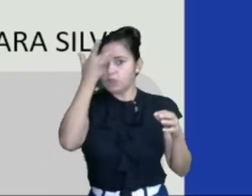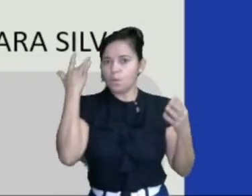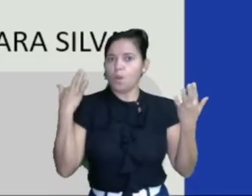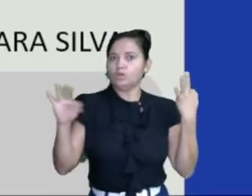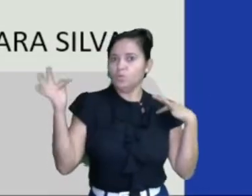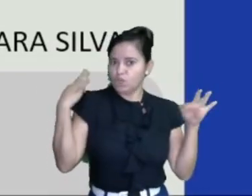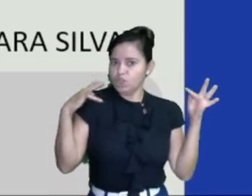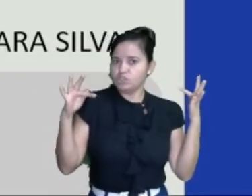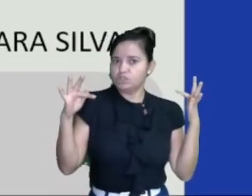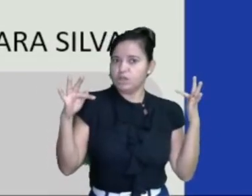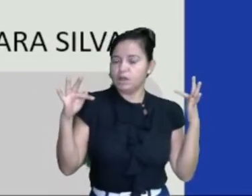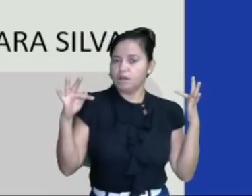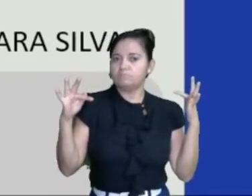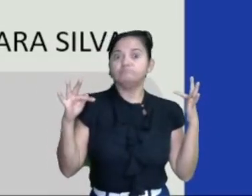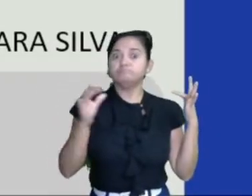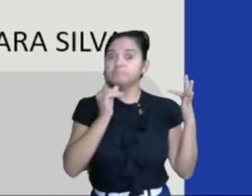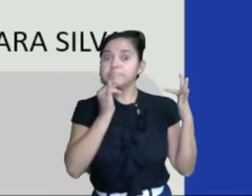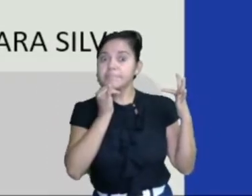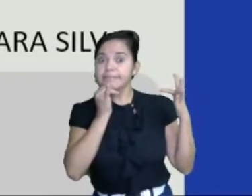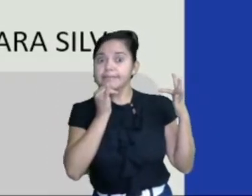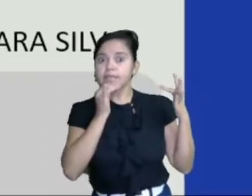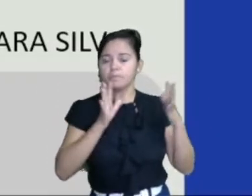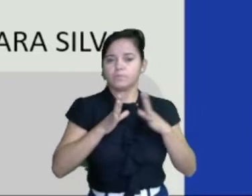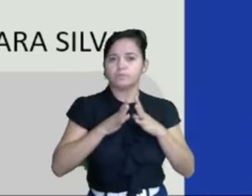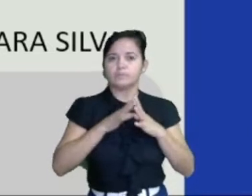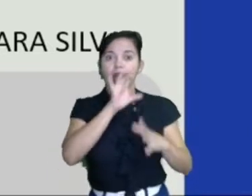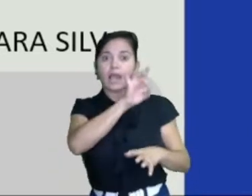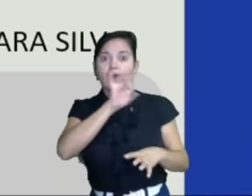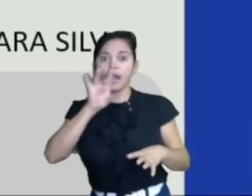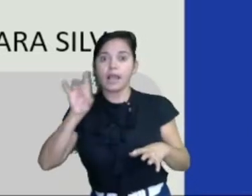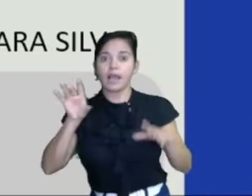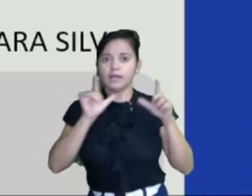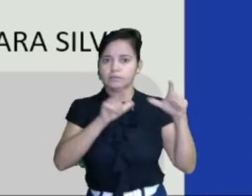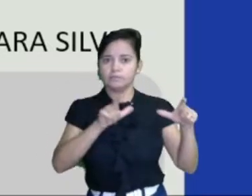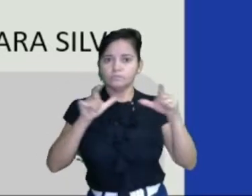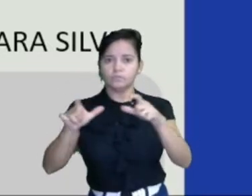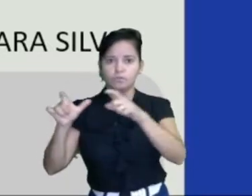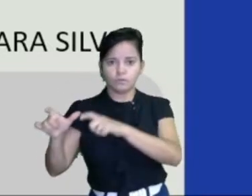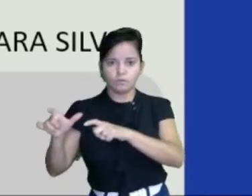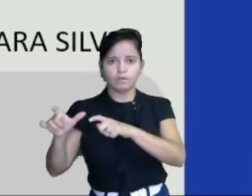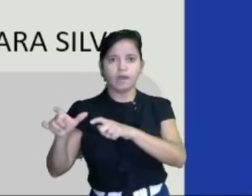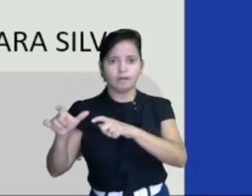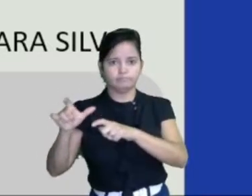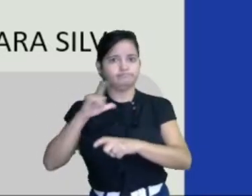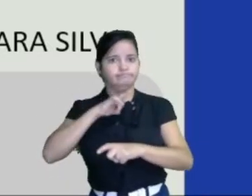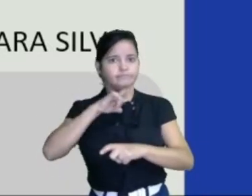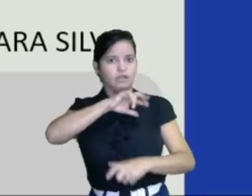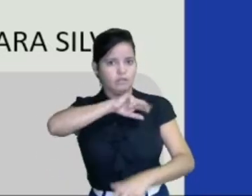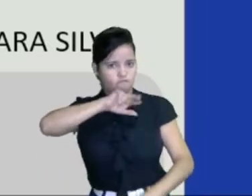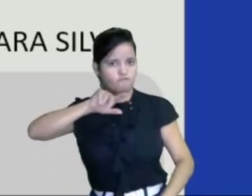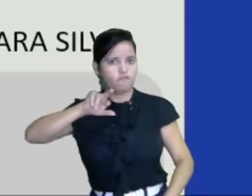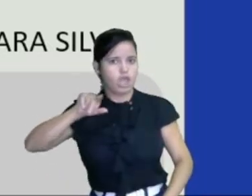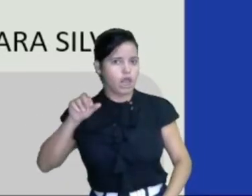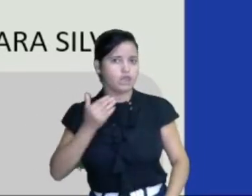Por exemplo, cada lugar tem um jeito de fazer comida,